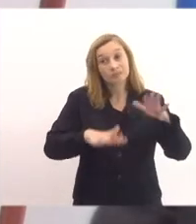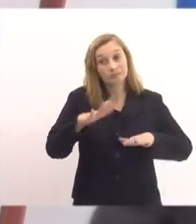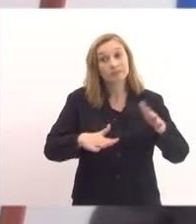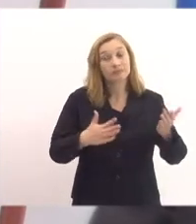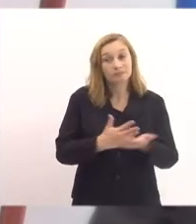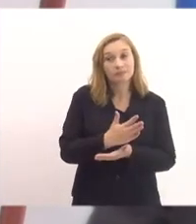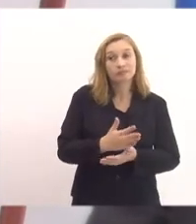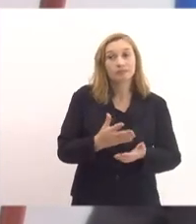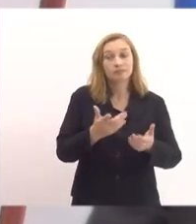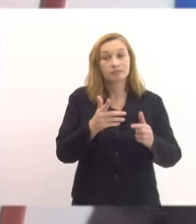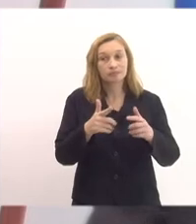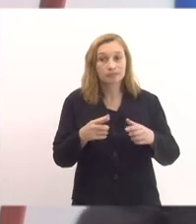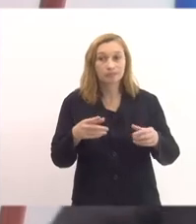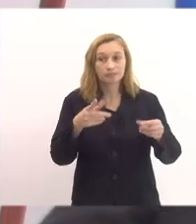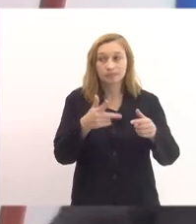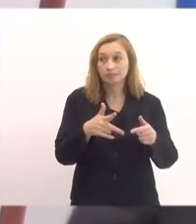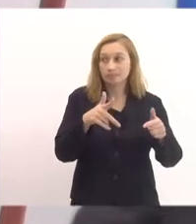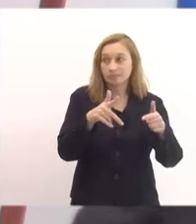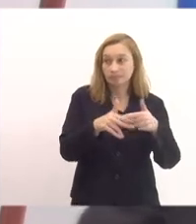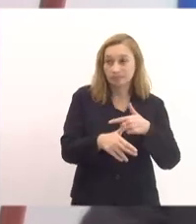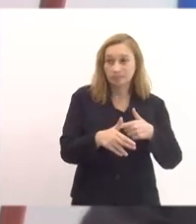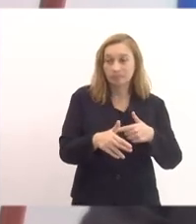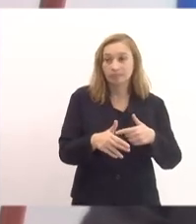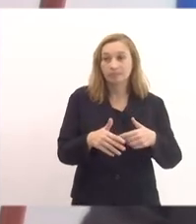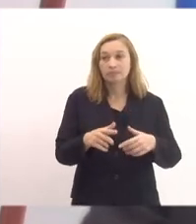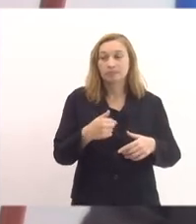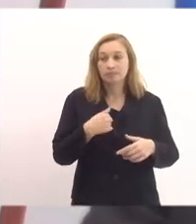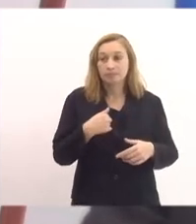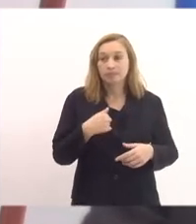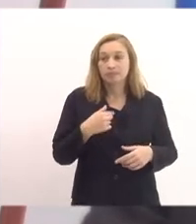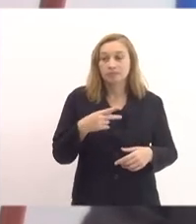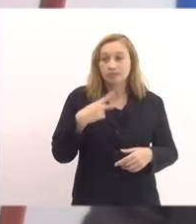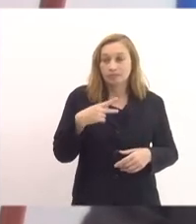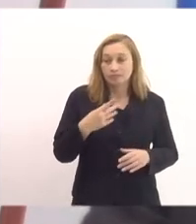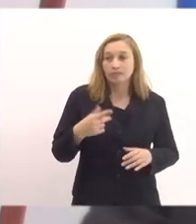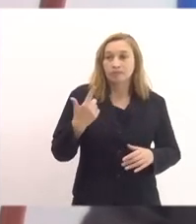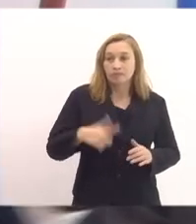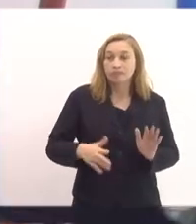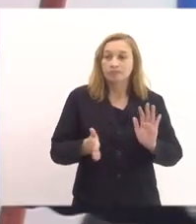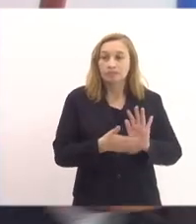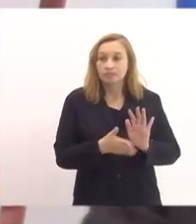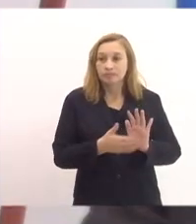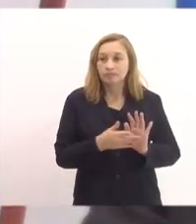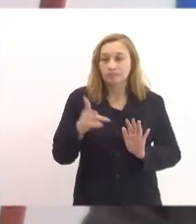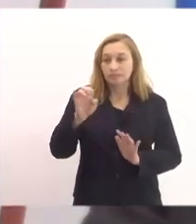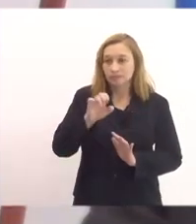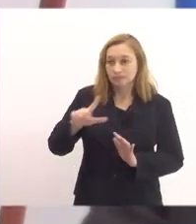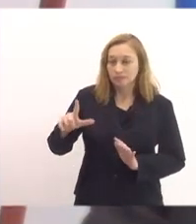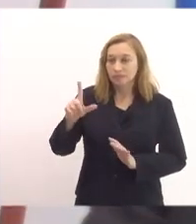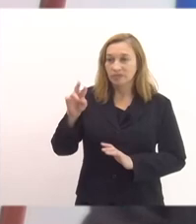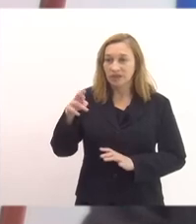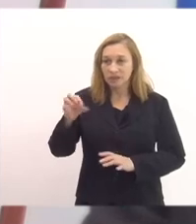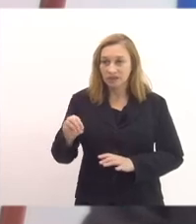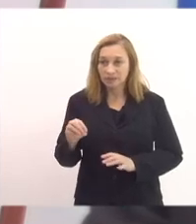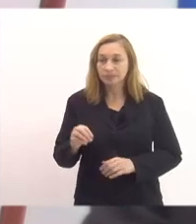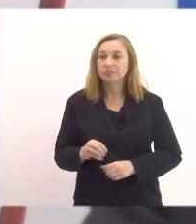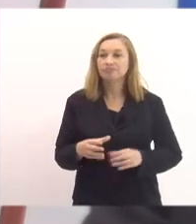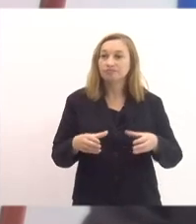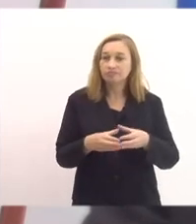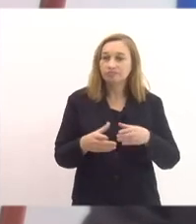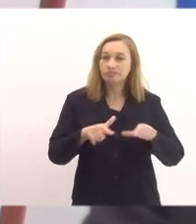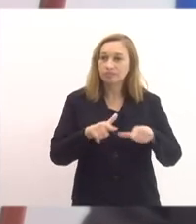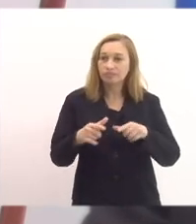cria burocracia. Eu estou reformulando a proposta do Coronel Leandro com base no que o Coronel Marco fala. Ao invés de criar grupo de